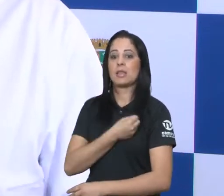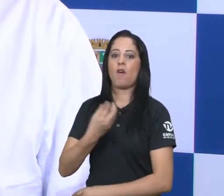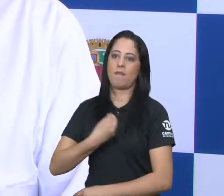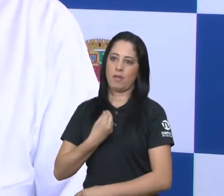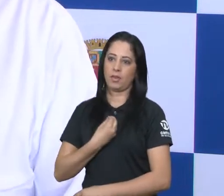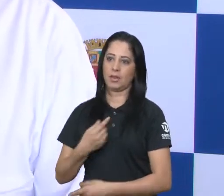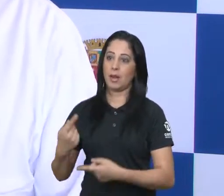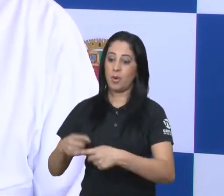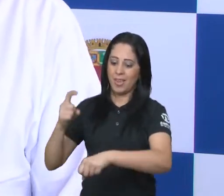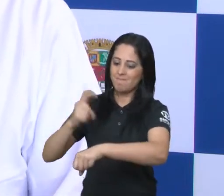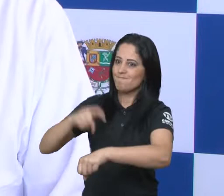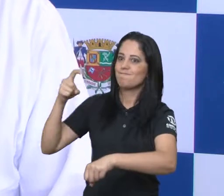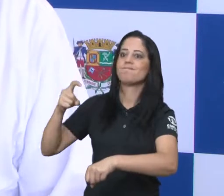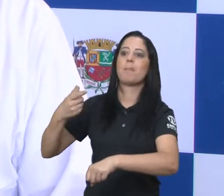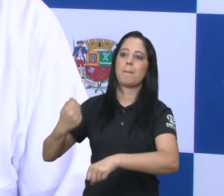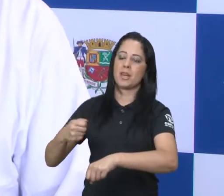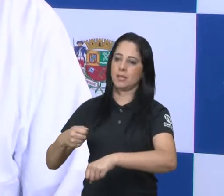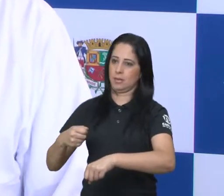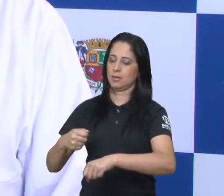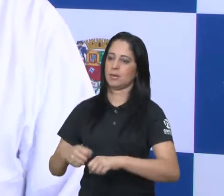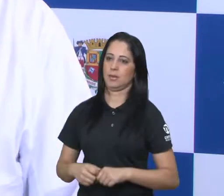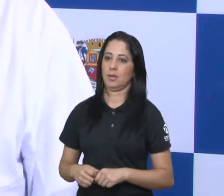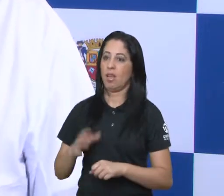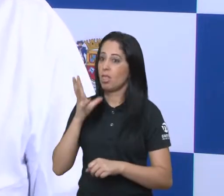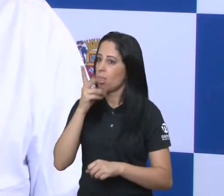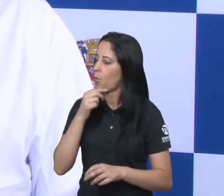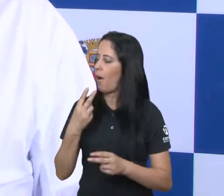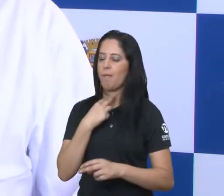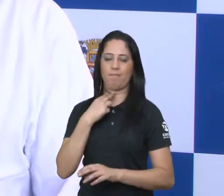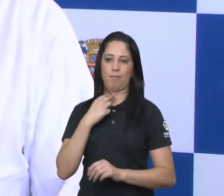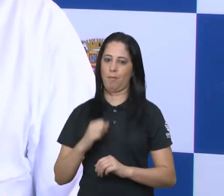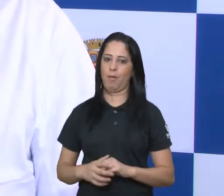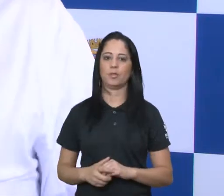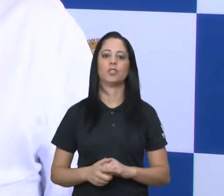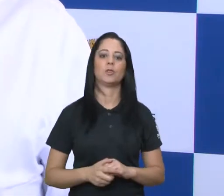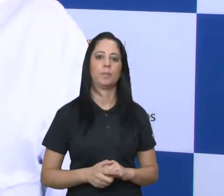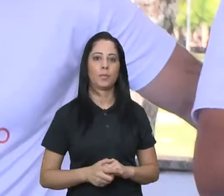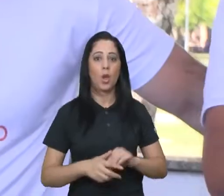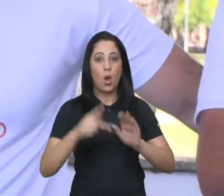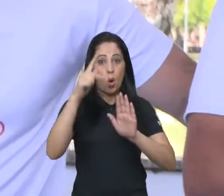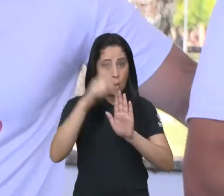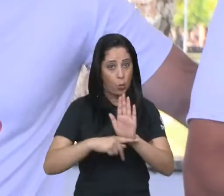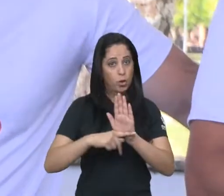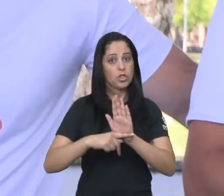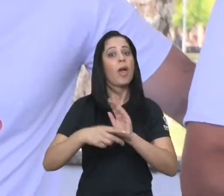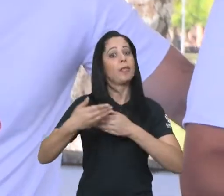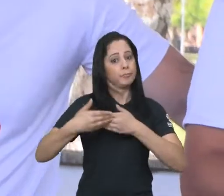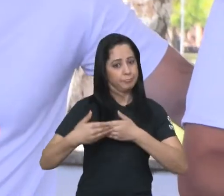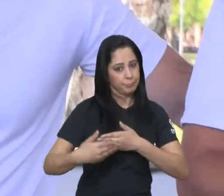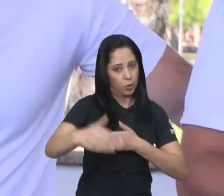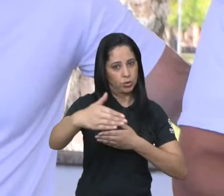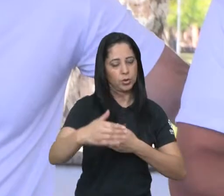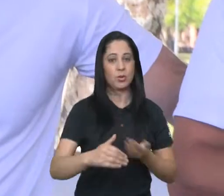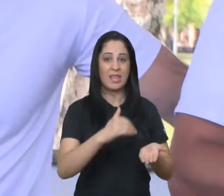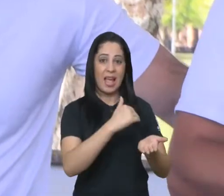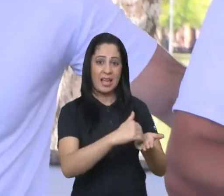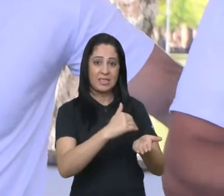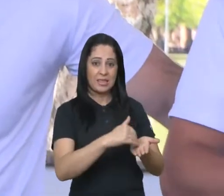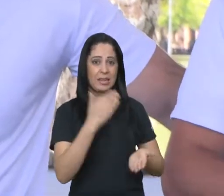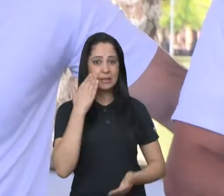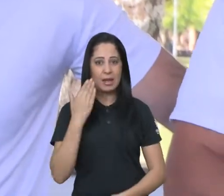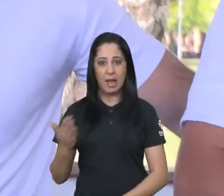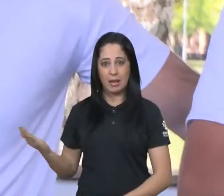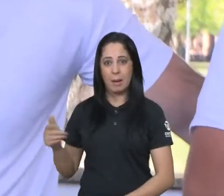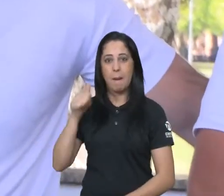gente sabe que nessas horas o segundo faz a grande diferença em a gente salvar a vida. E o projeto não para por aqui.